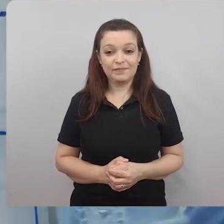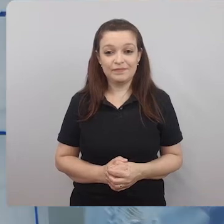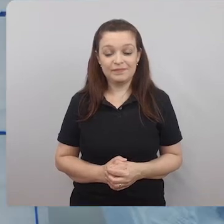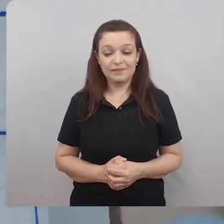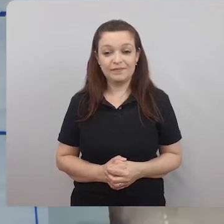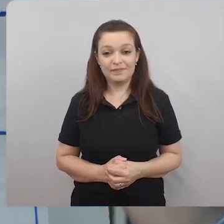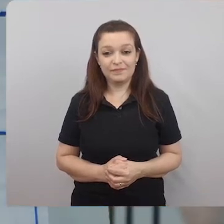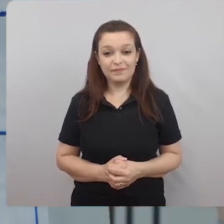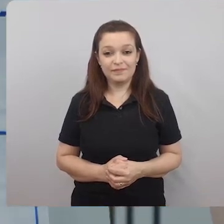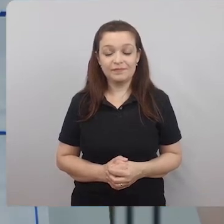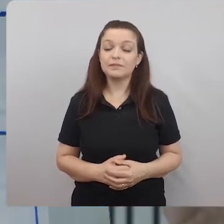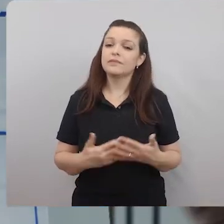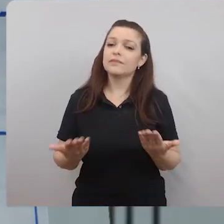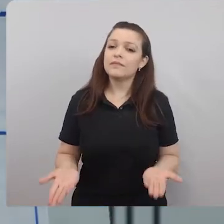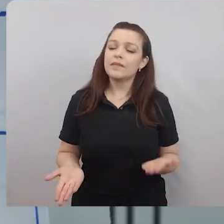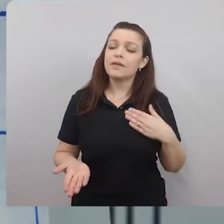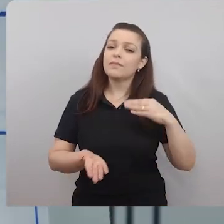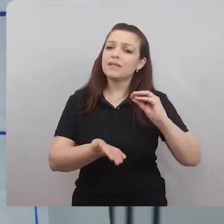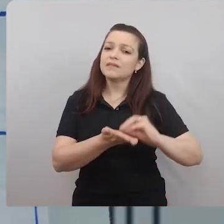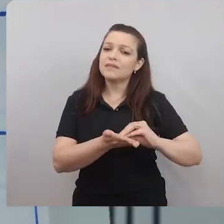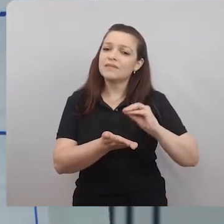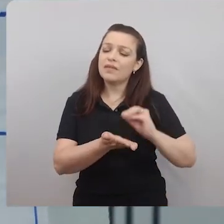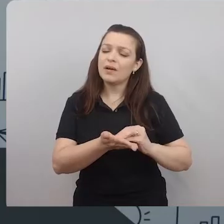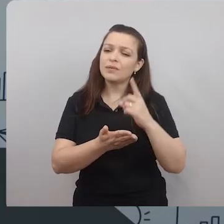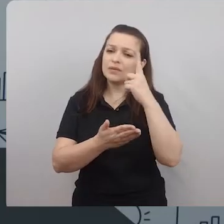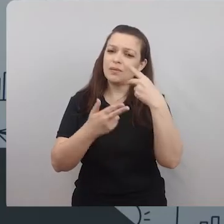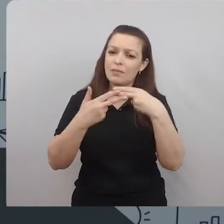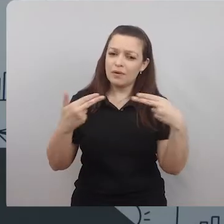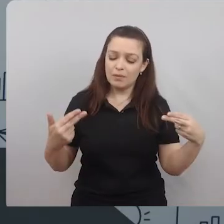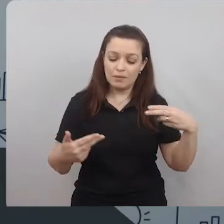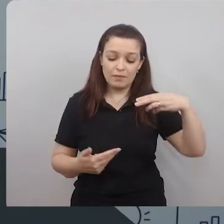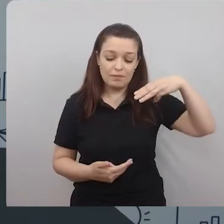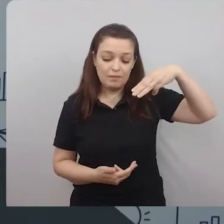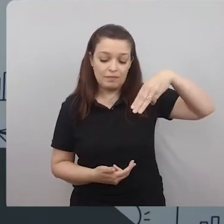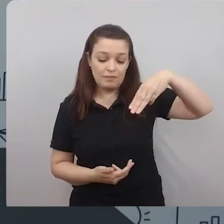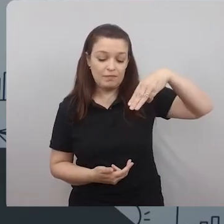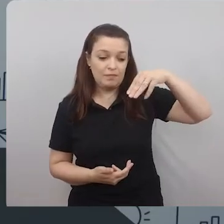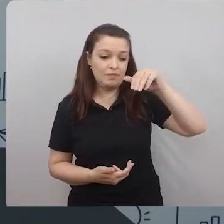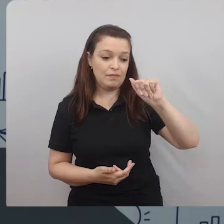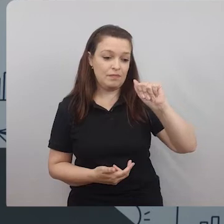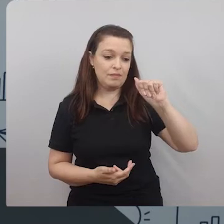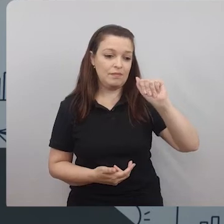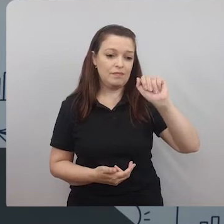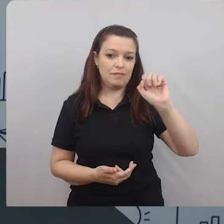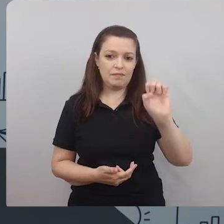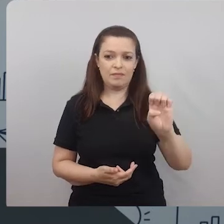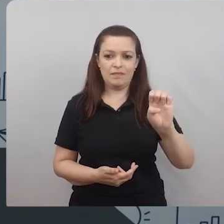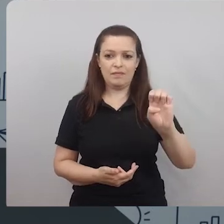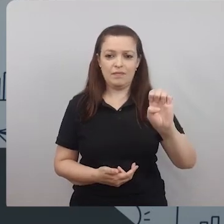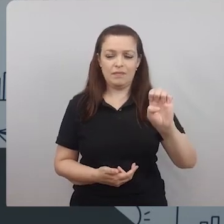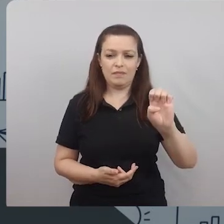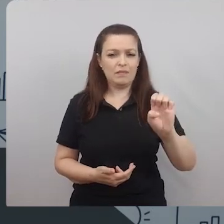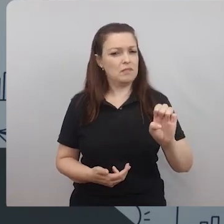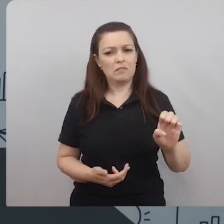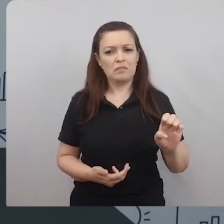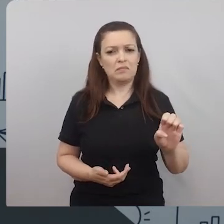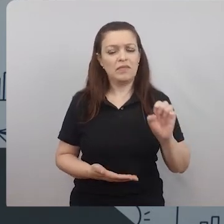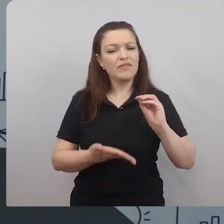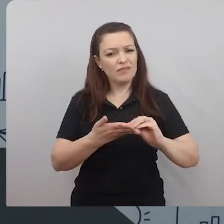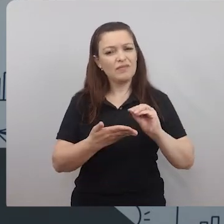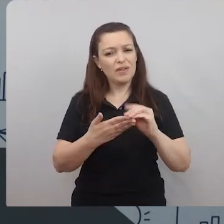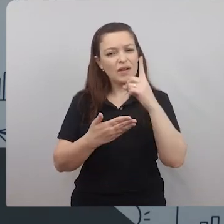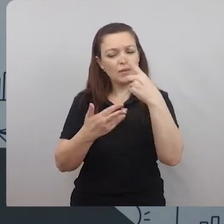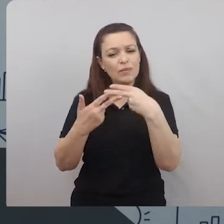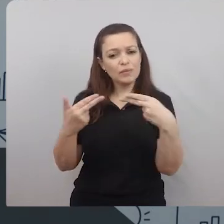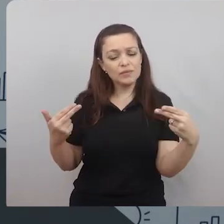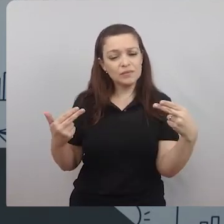embaixo. Mas na palavra, aqui nós formamos a palavra mãe. Não é